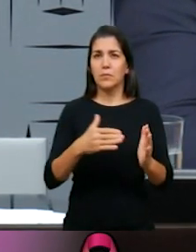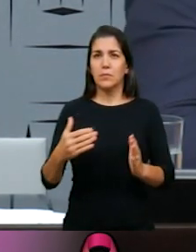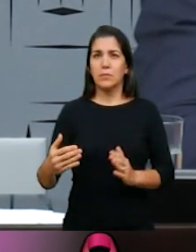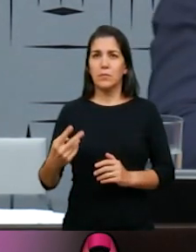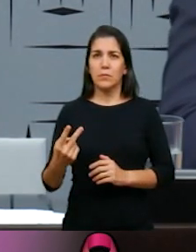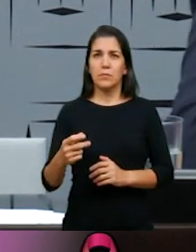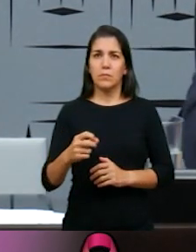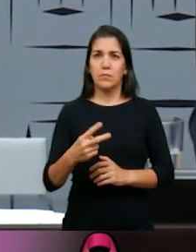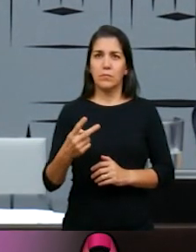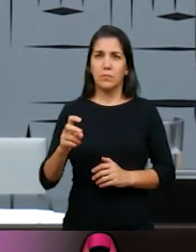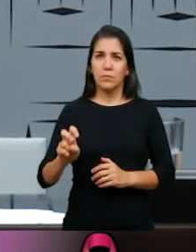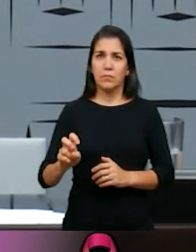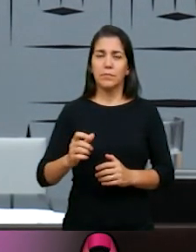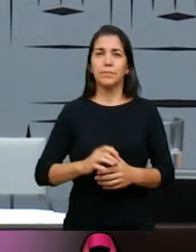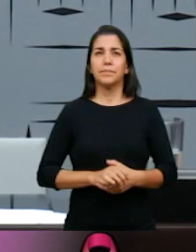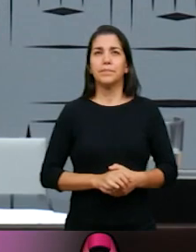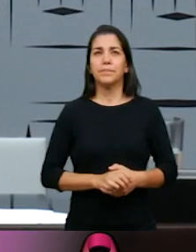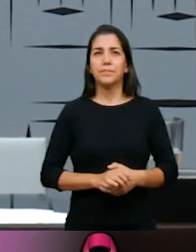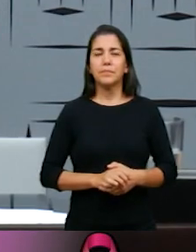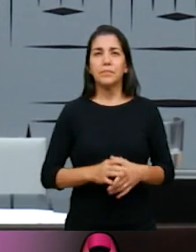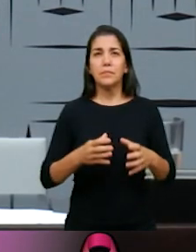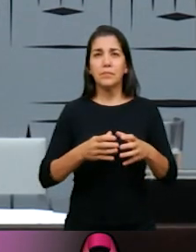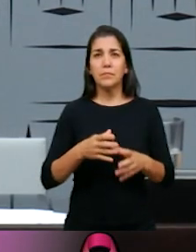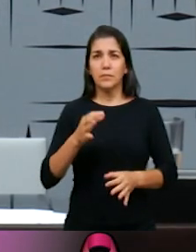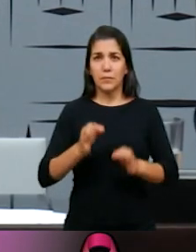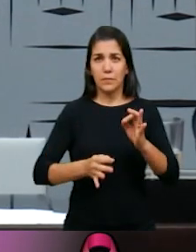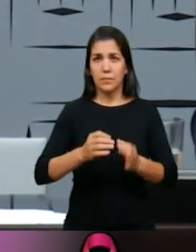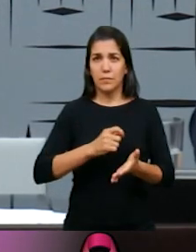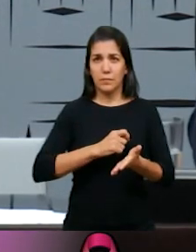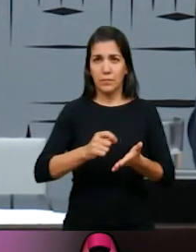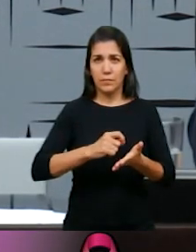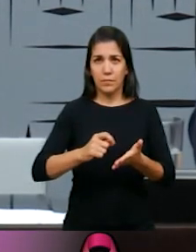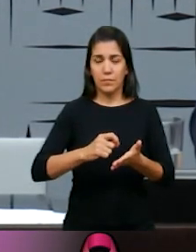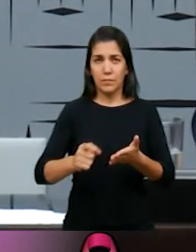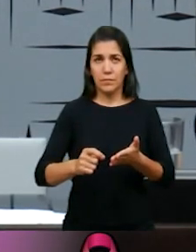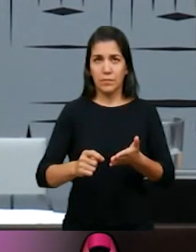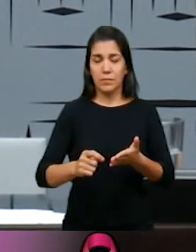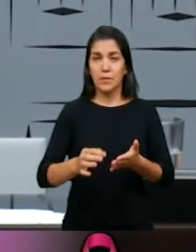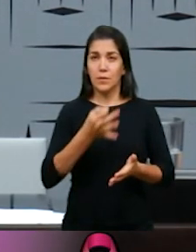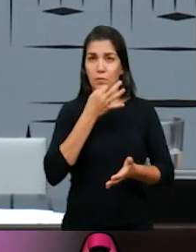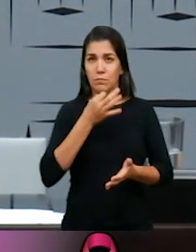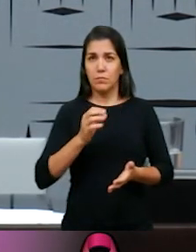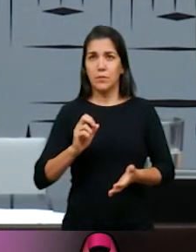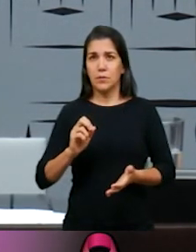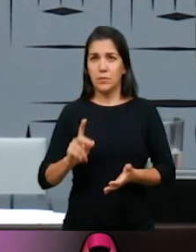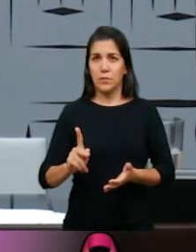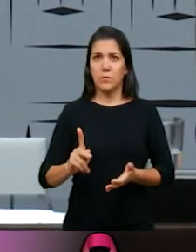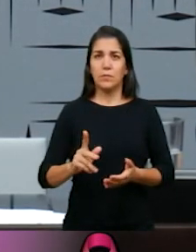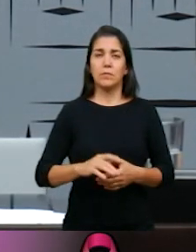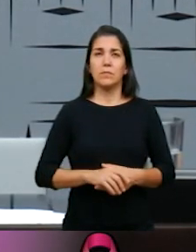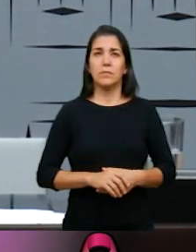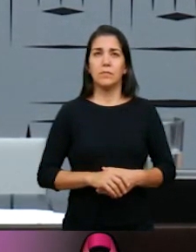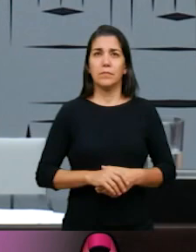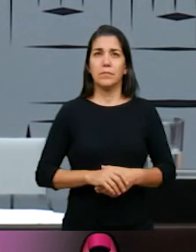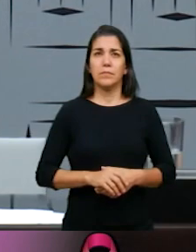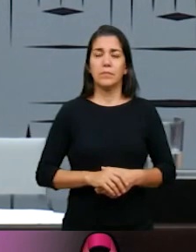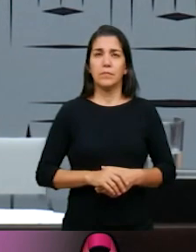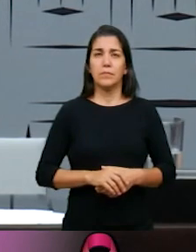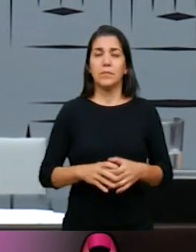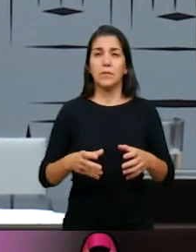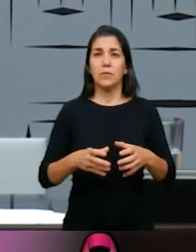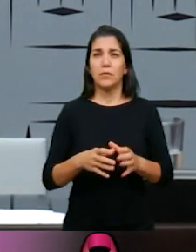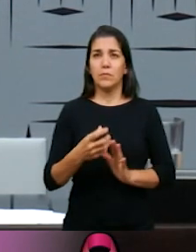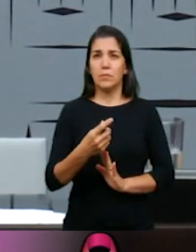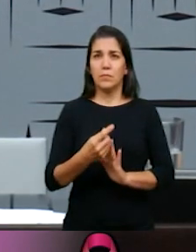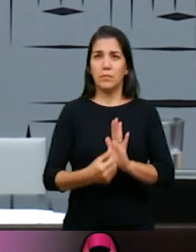2022 a 2025. A Comissão de Justiça e Redação emitiu parecer pela legalidade do projeto. A Comissão